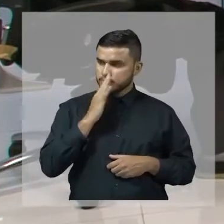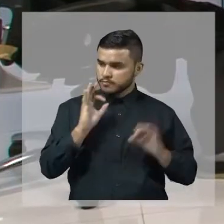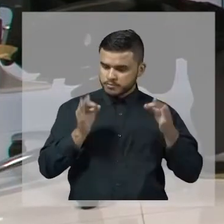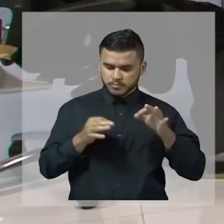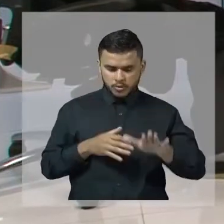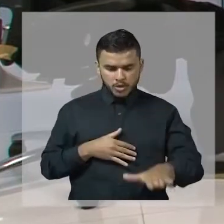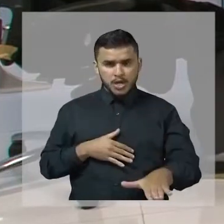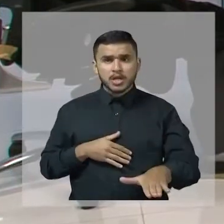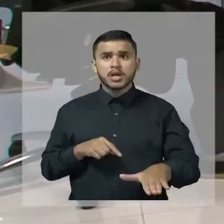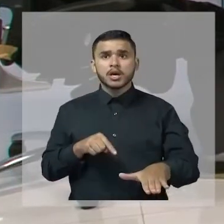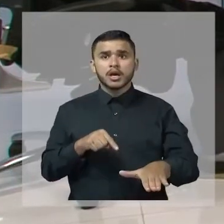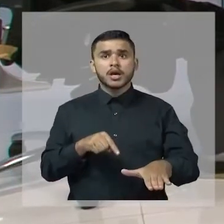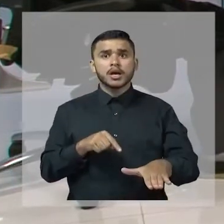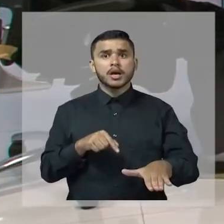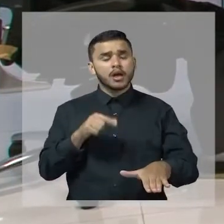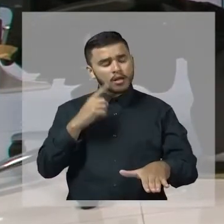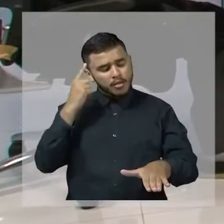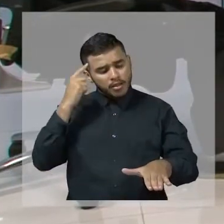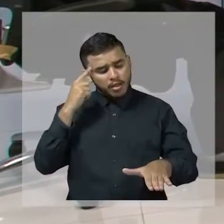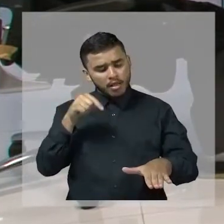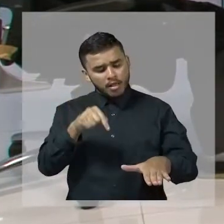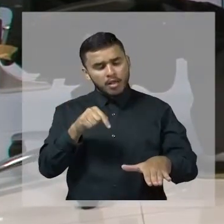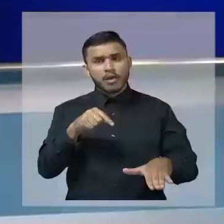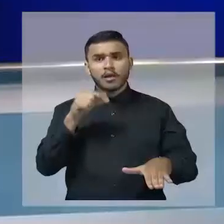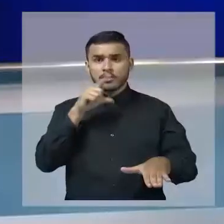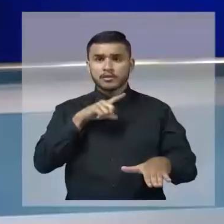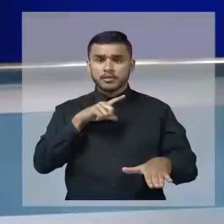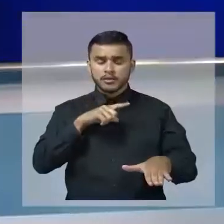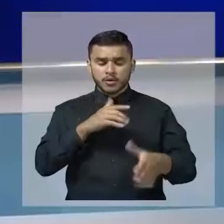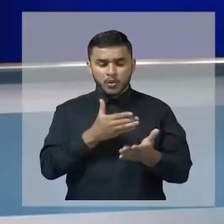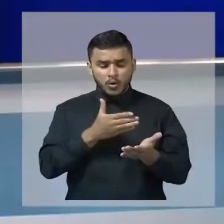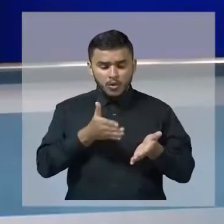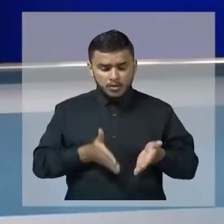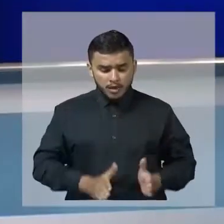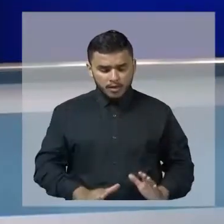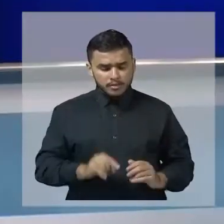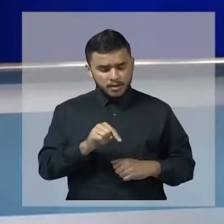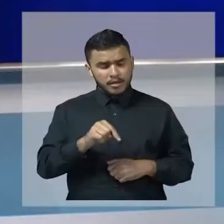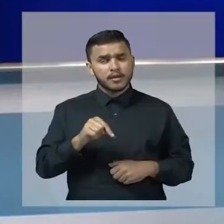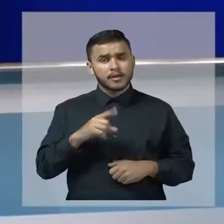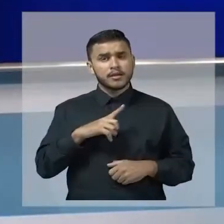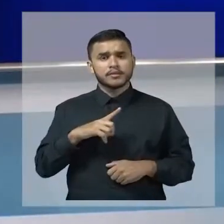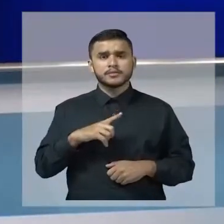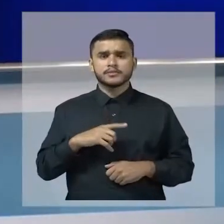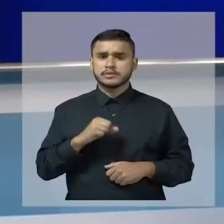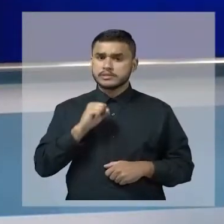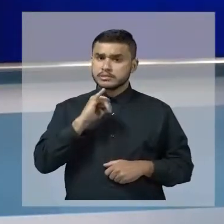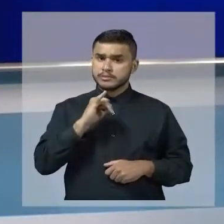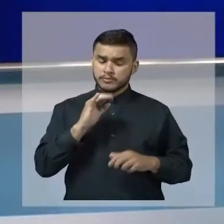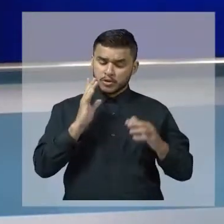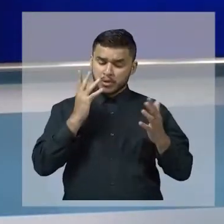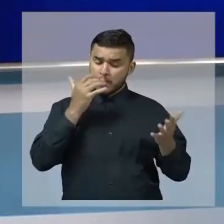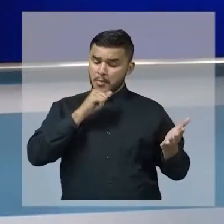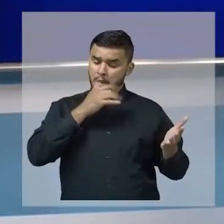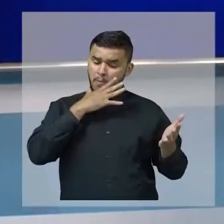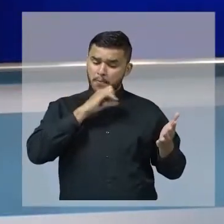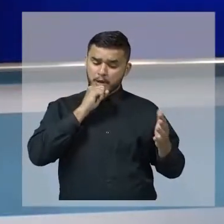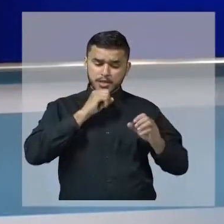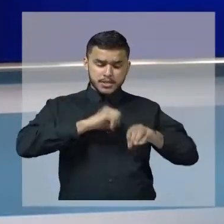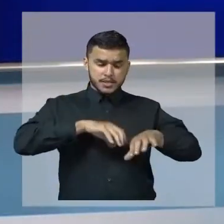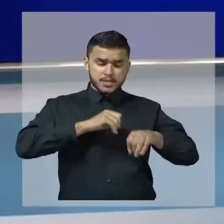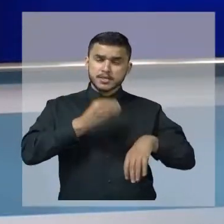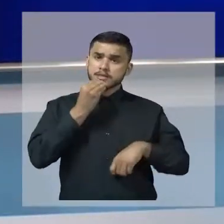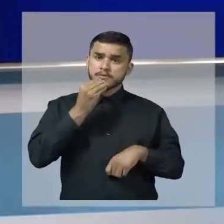criança. E ela tem a oportunidade pelos pais, quando esses não se desoneram da responsabilidade de